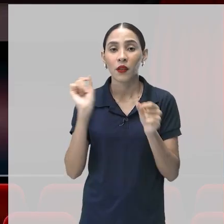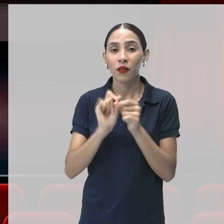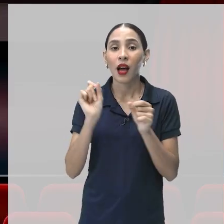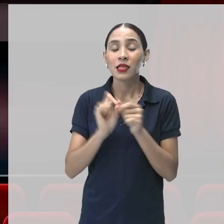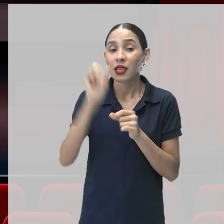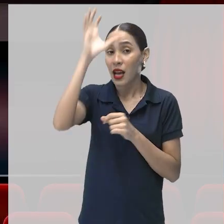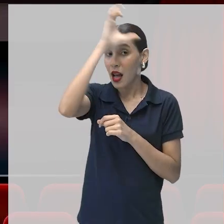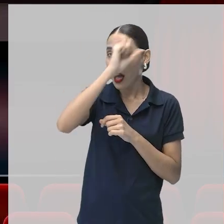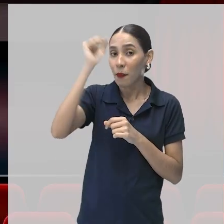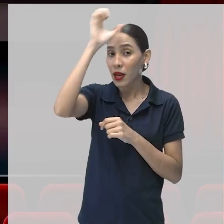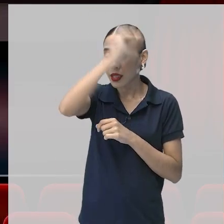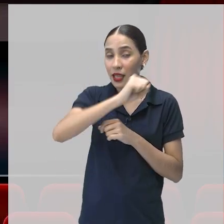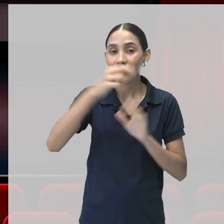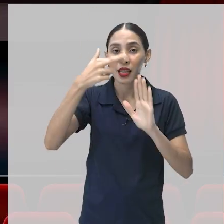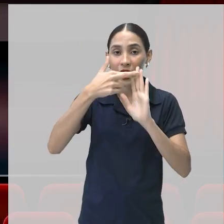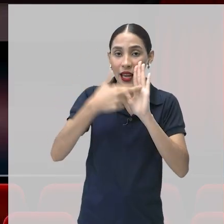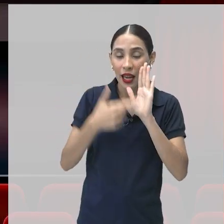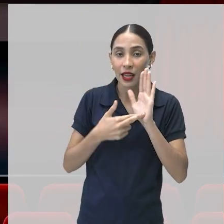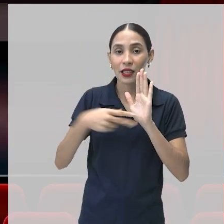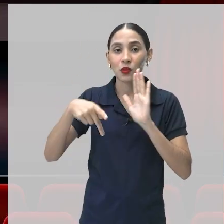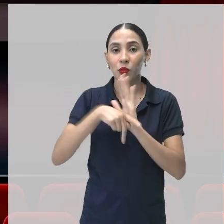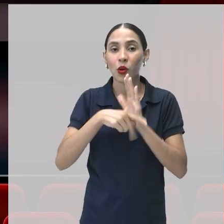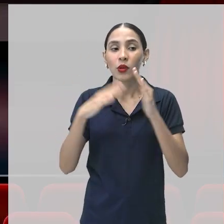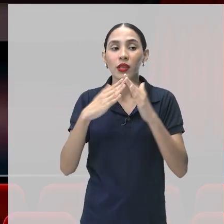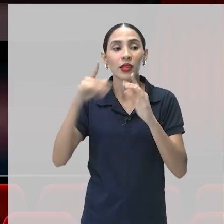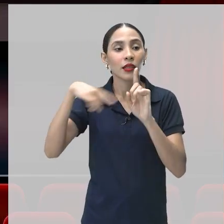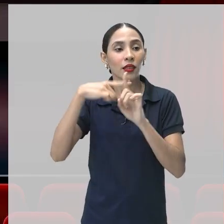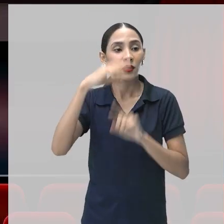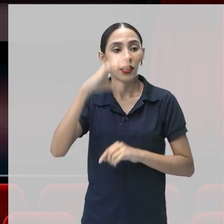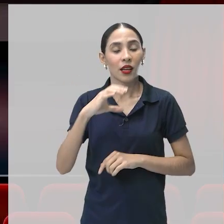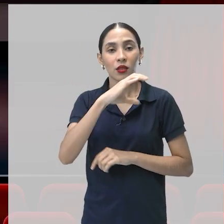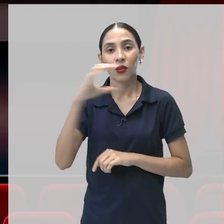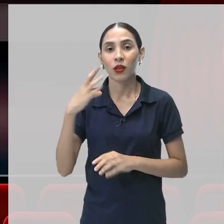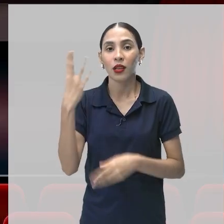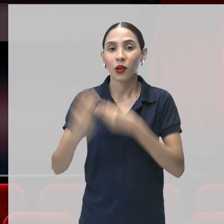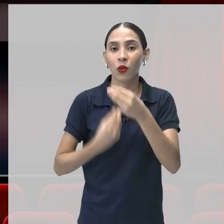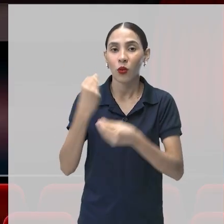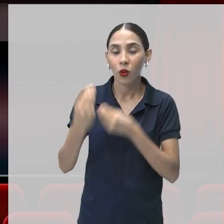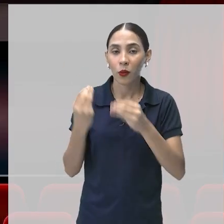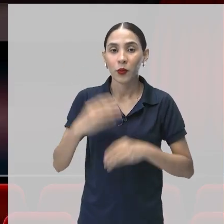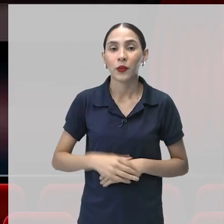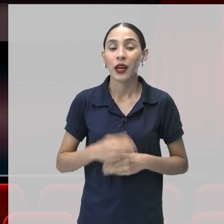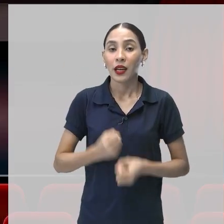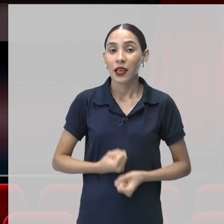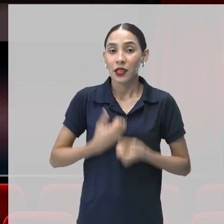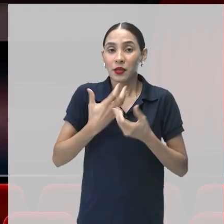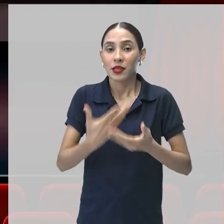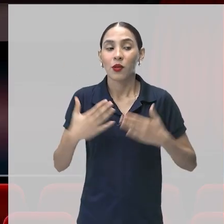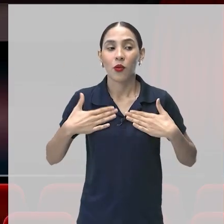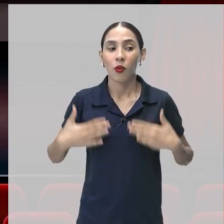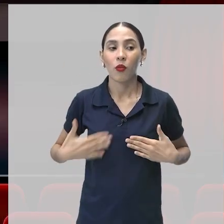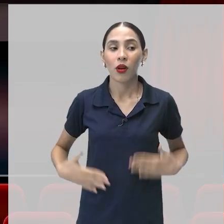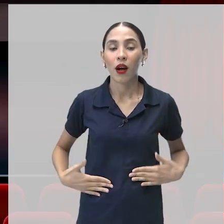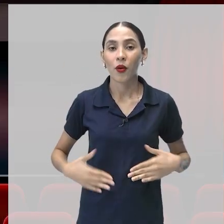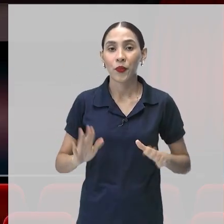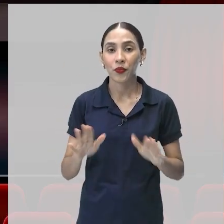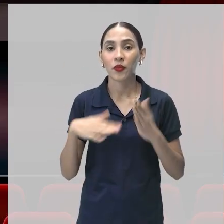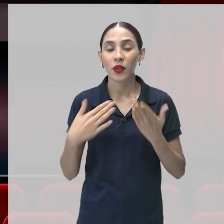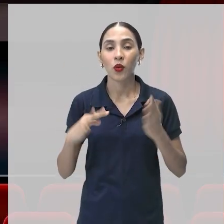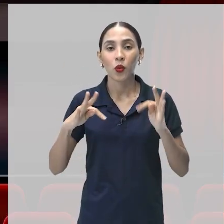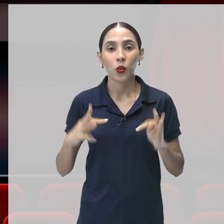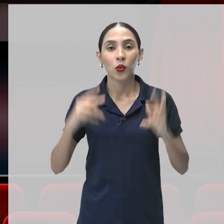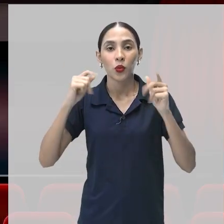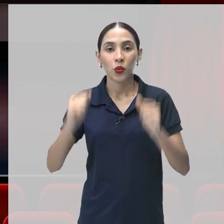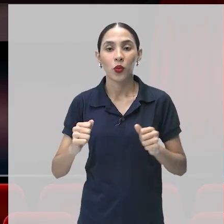eles aprendessem os dogmas da Igreja Católica através da expressão corporal. Então,